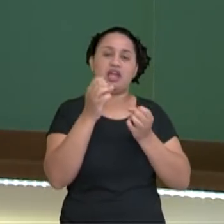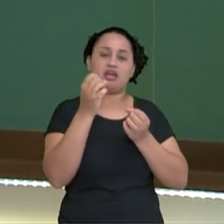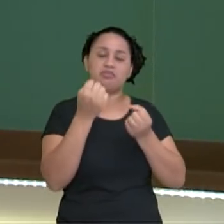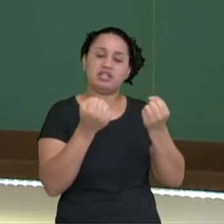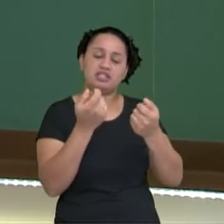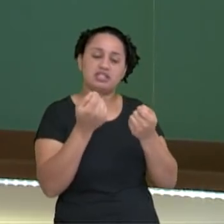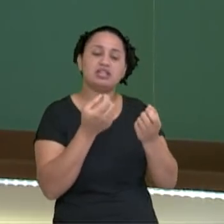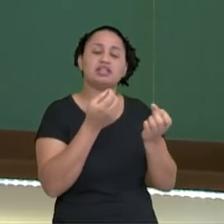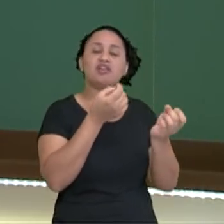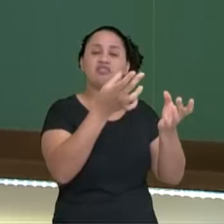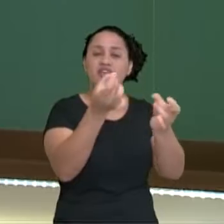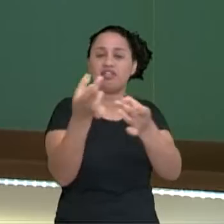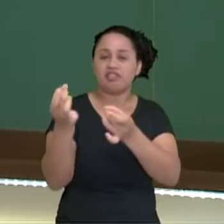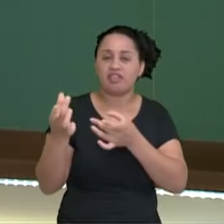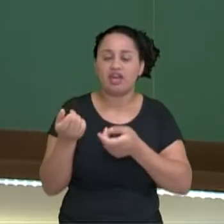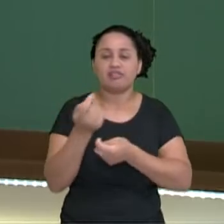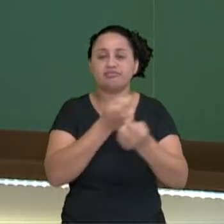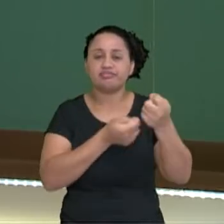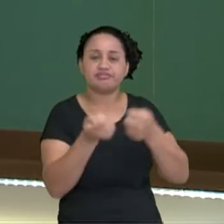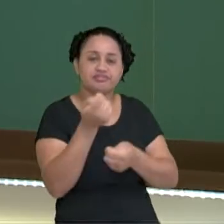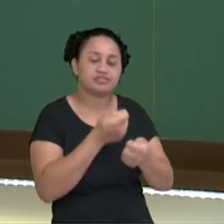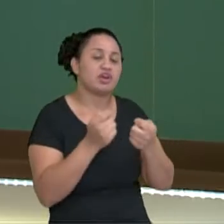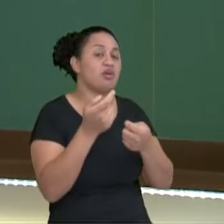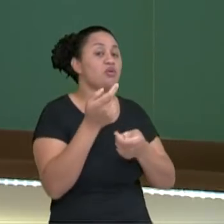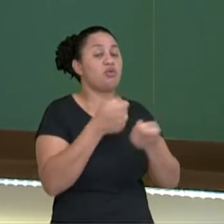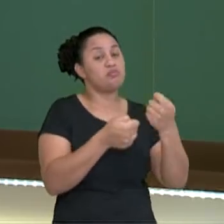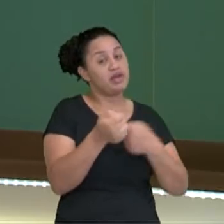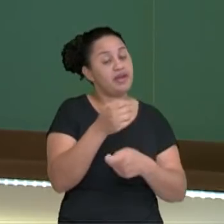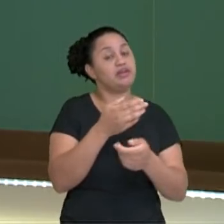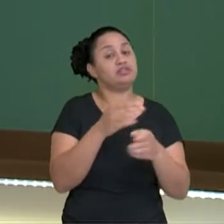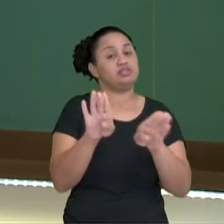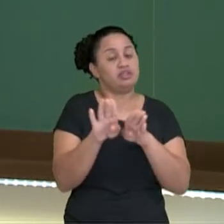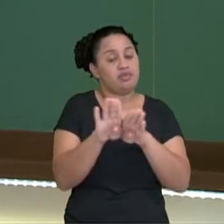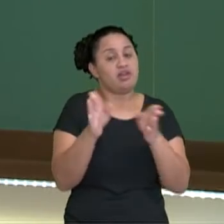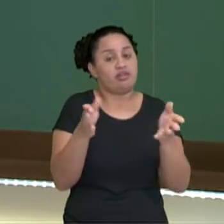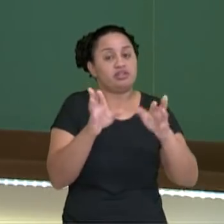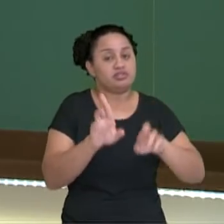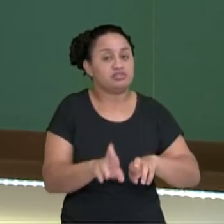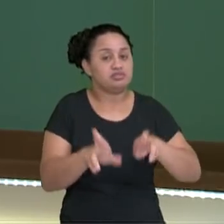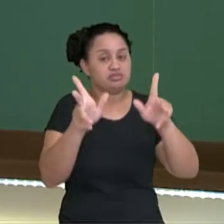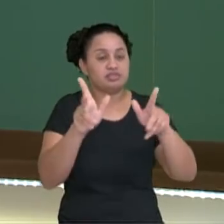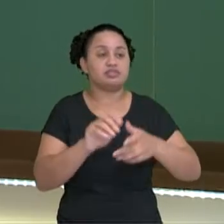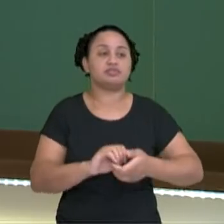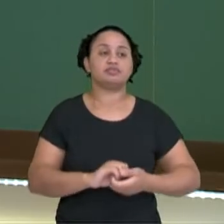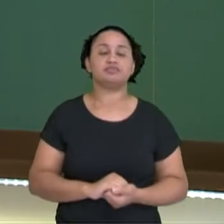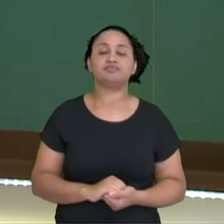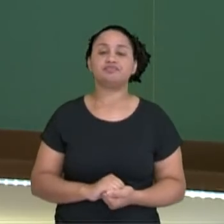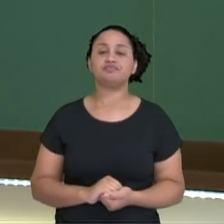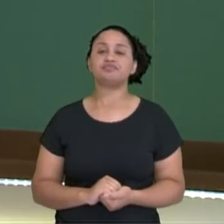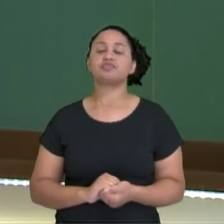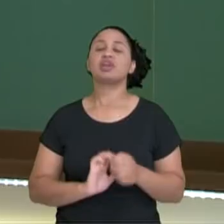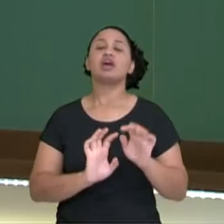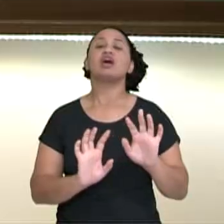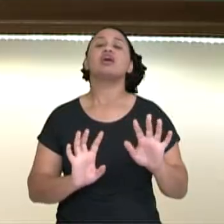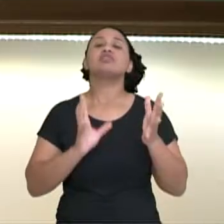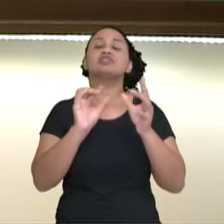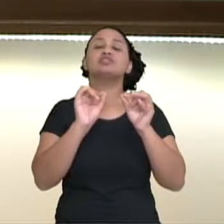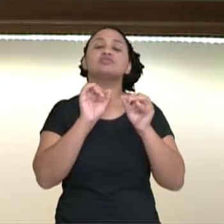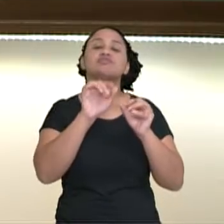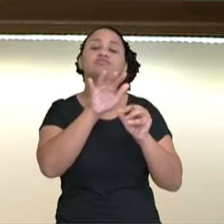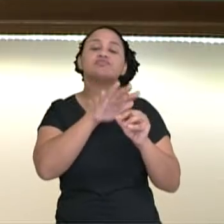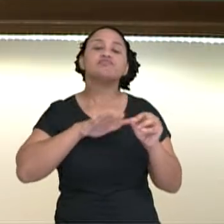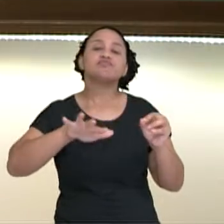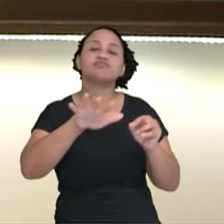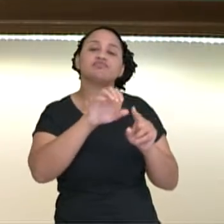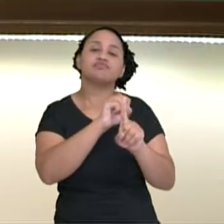ser comercializados, o comércio vai ser diferenciado também, né, dessas mercadorias. Vai ocorrer na